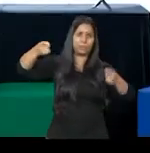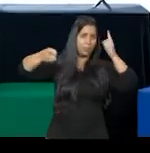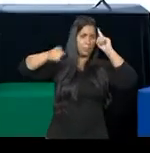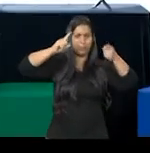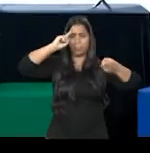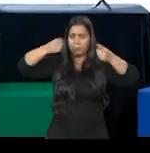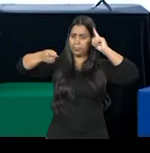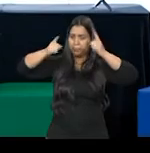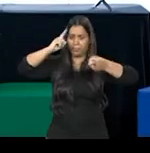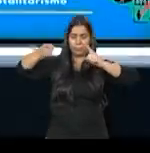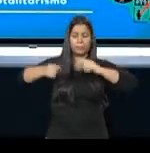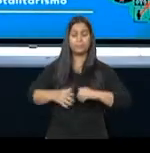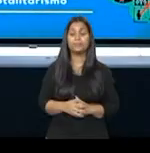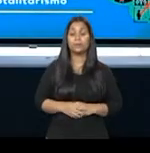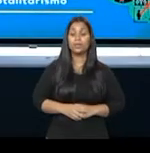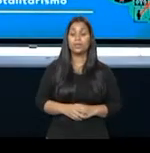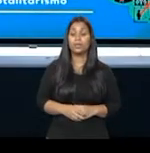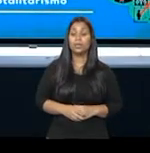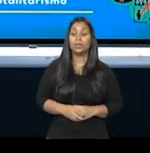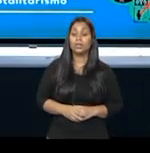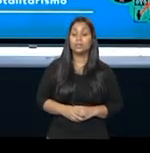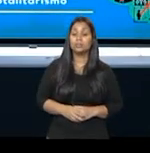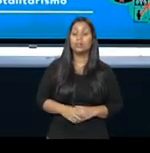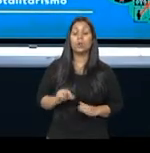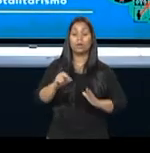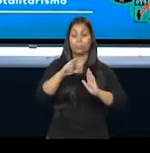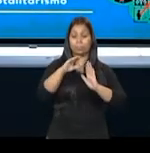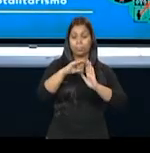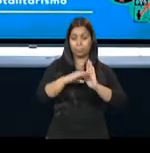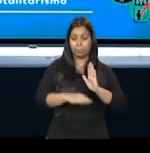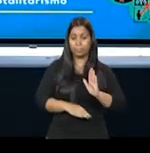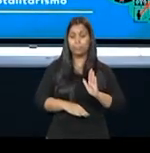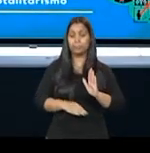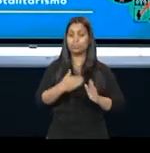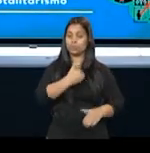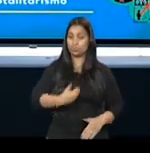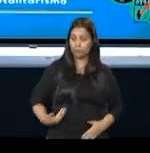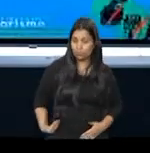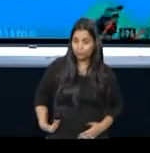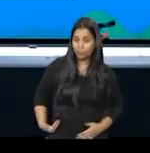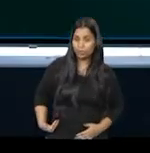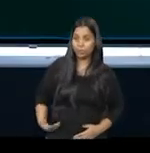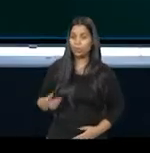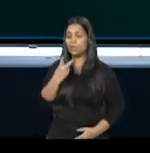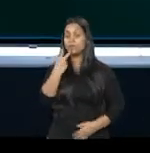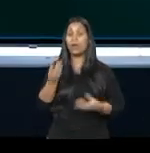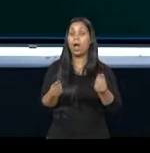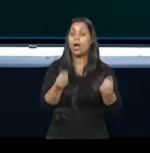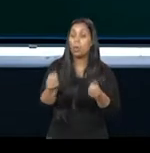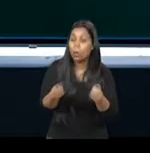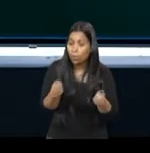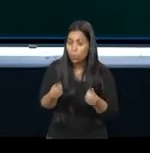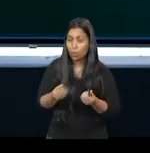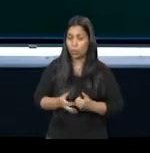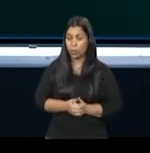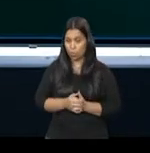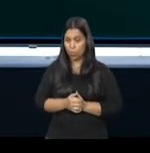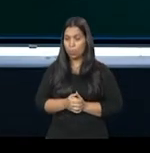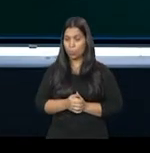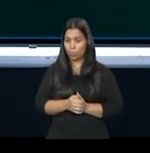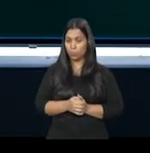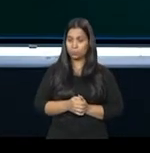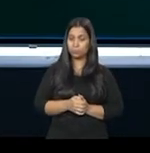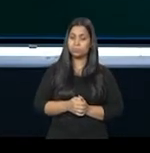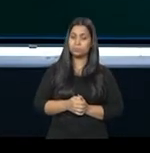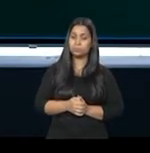governam entre si. Já em relação aos regimes de governo, vai dizer como o governante se